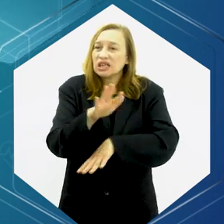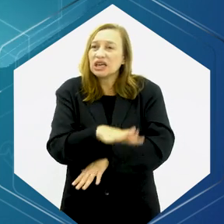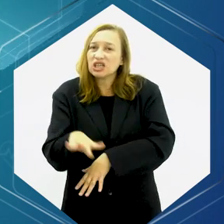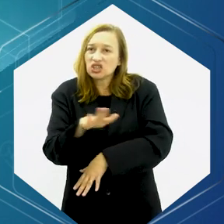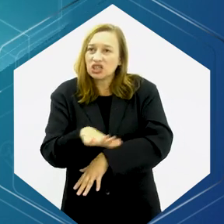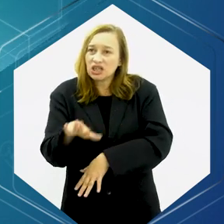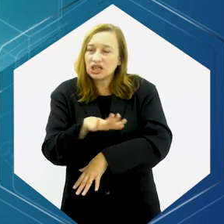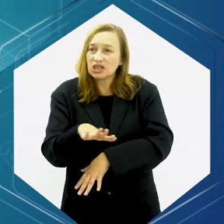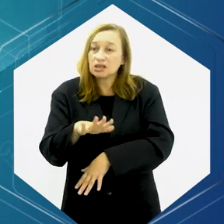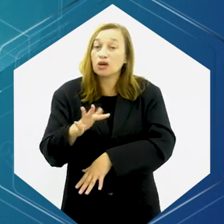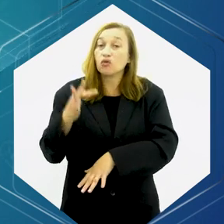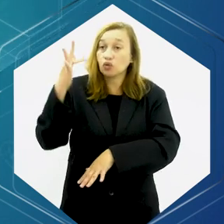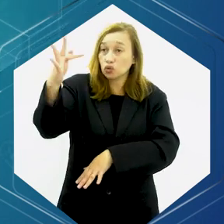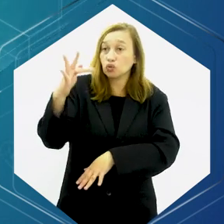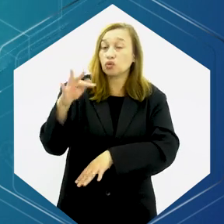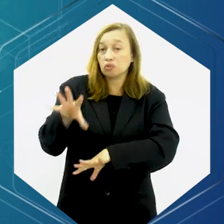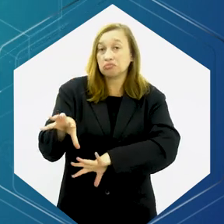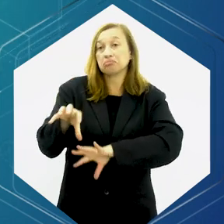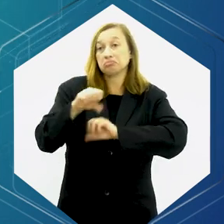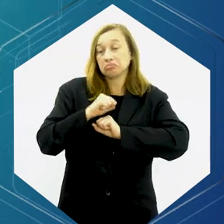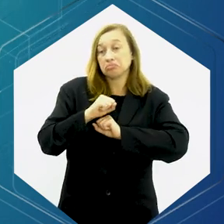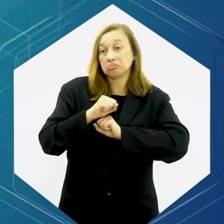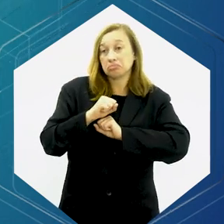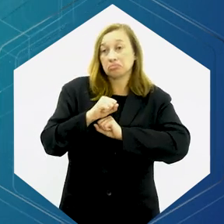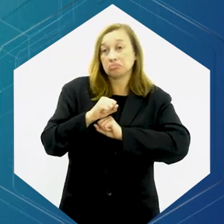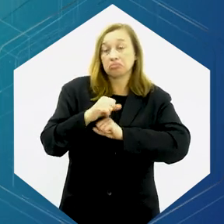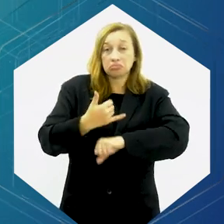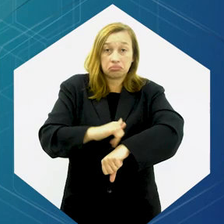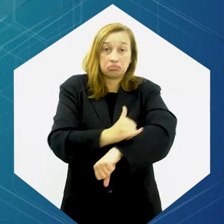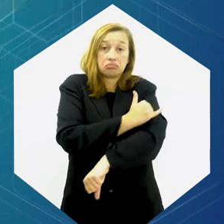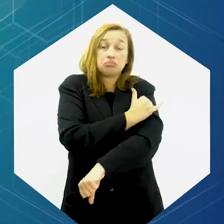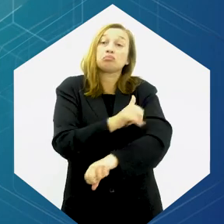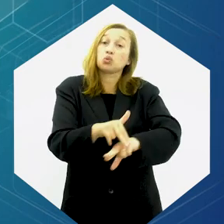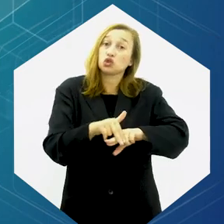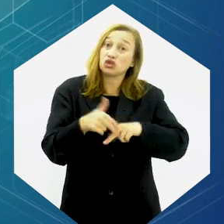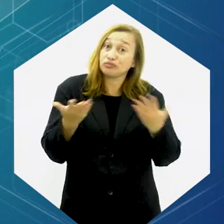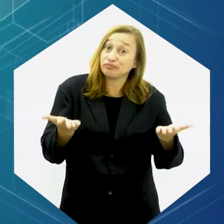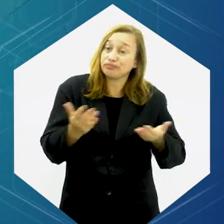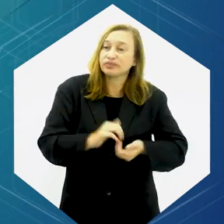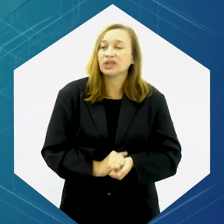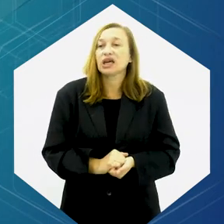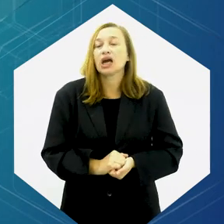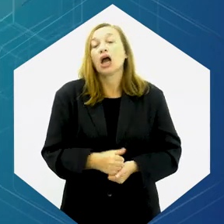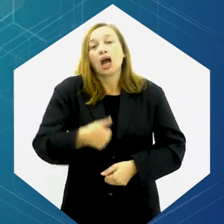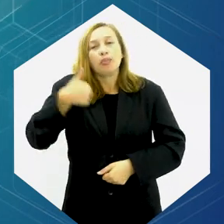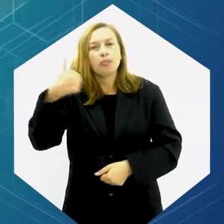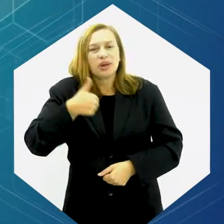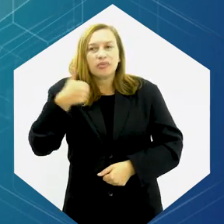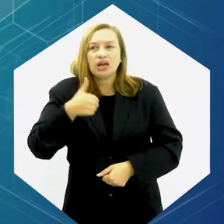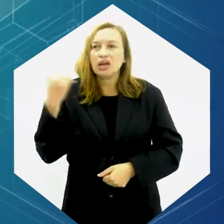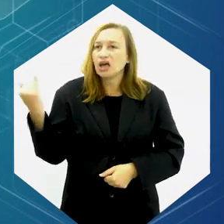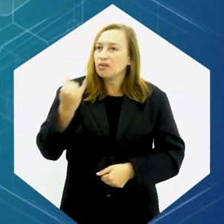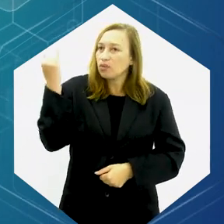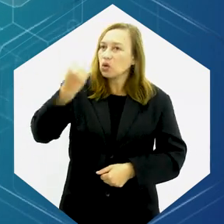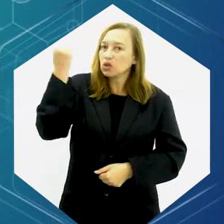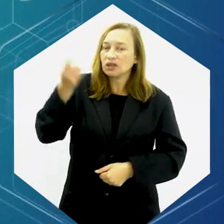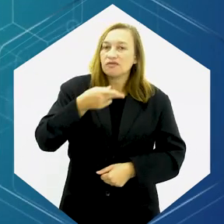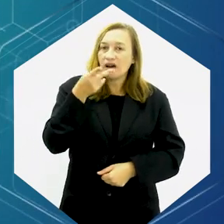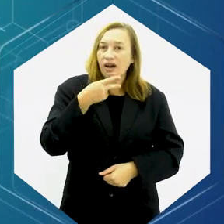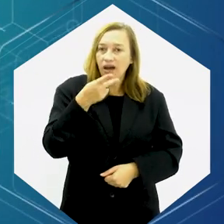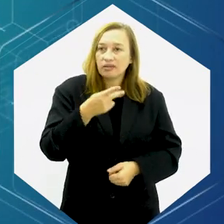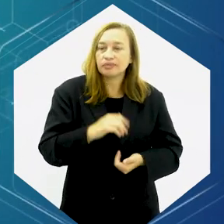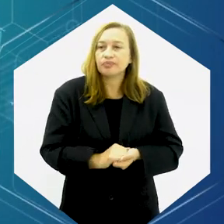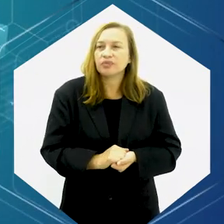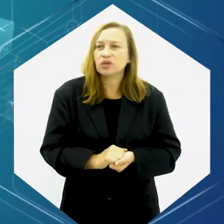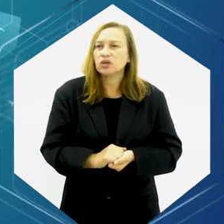crianças estão propensas a terem né Eh diante desse quadro de de obesidade primeiro é importante